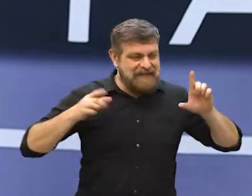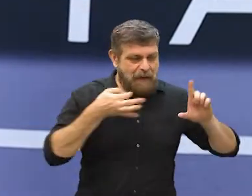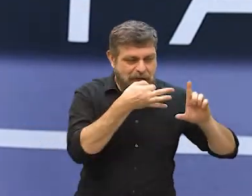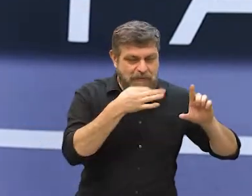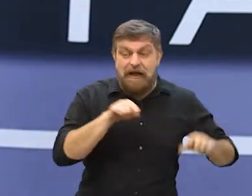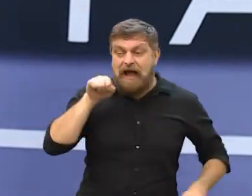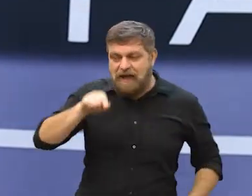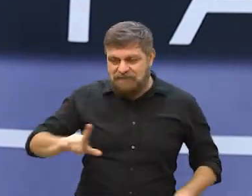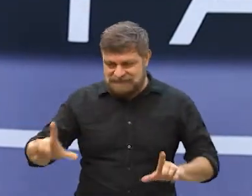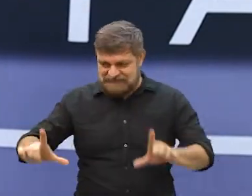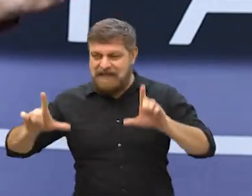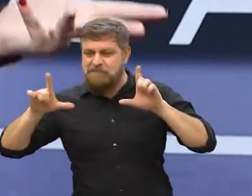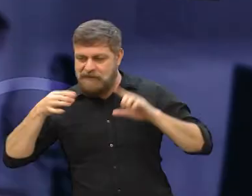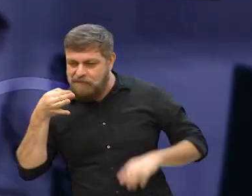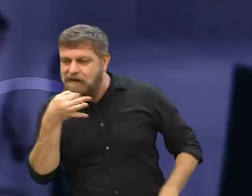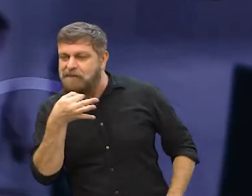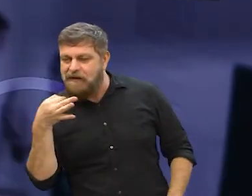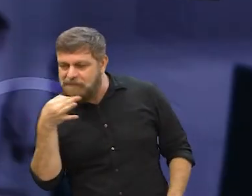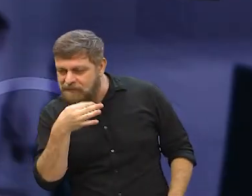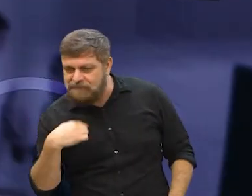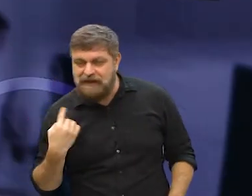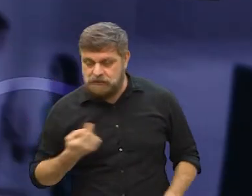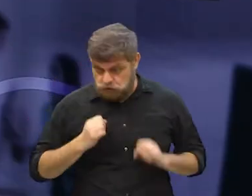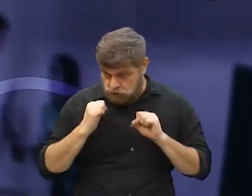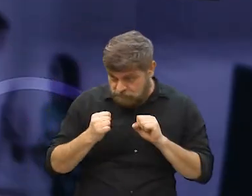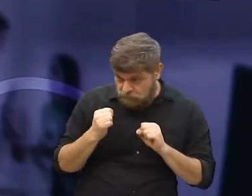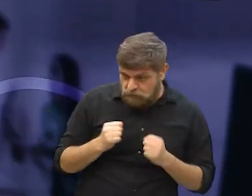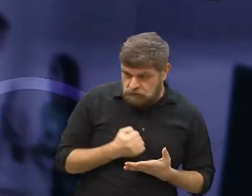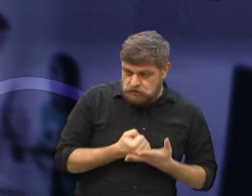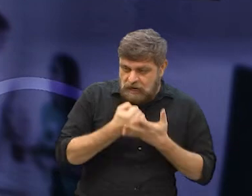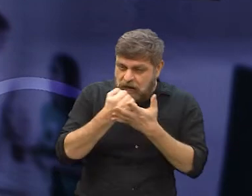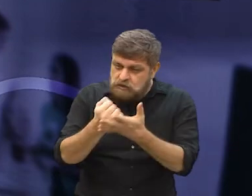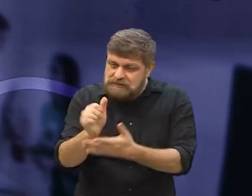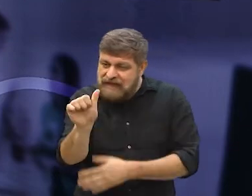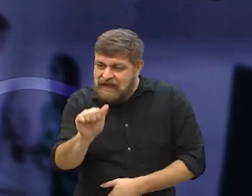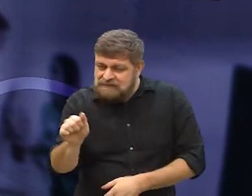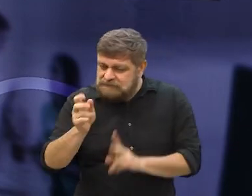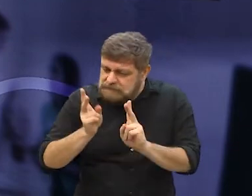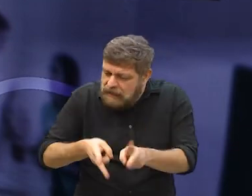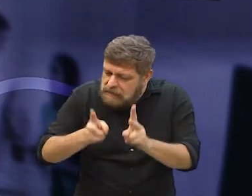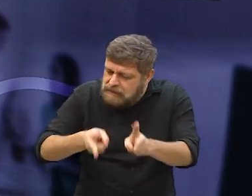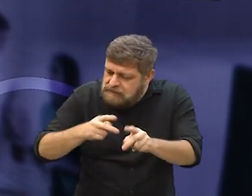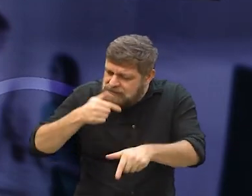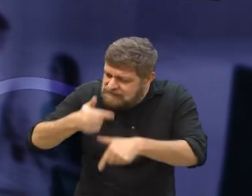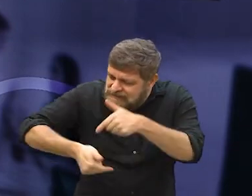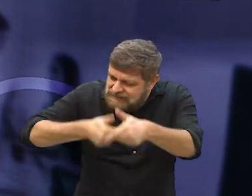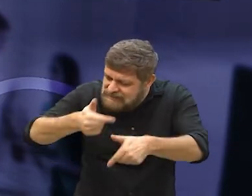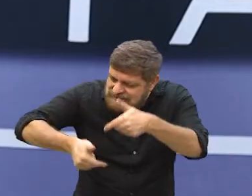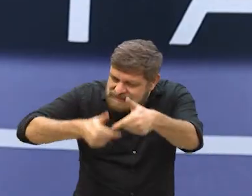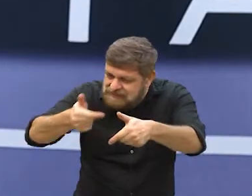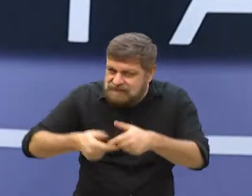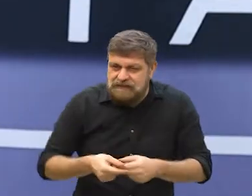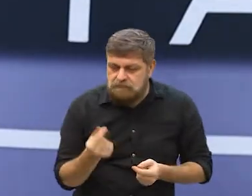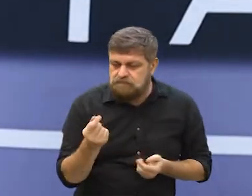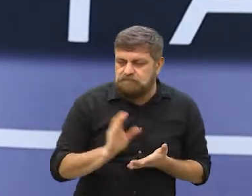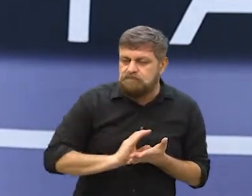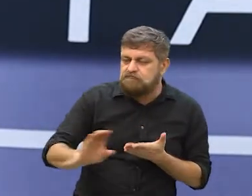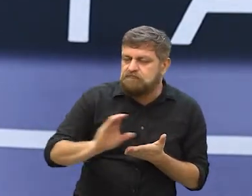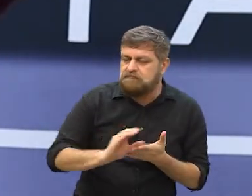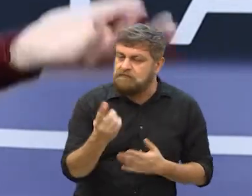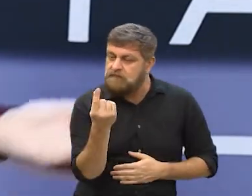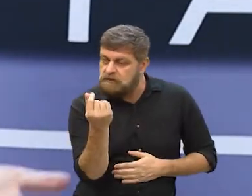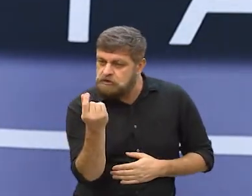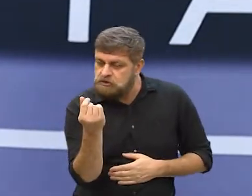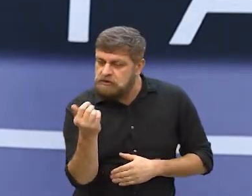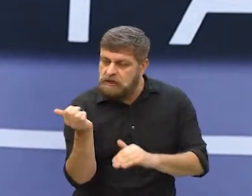fala assim, não é nosso lugar de fala, mas a gente pode ajudar a associação a continuar com o seu trabalho de forma financeira ou de